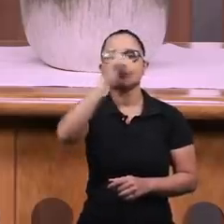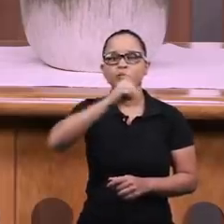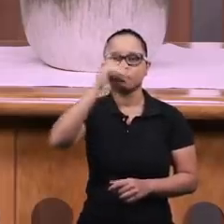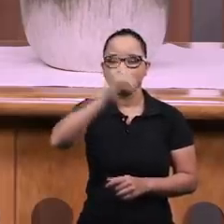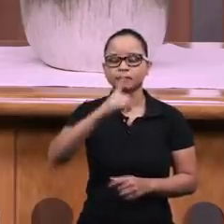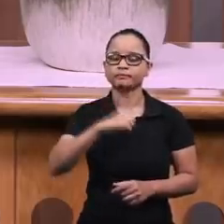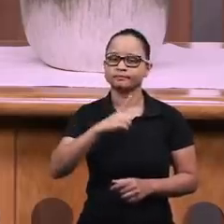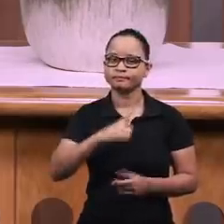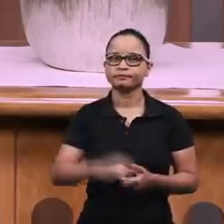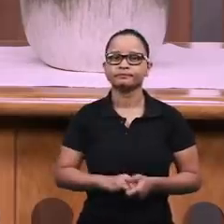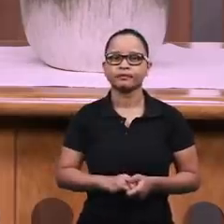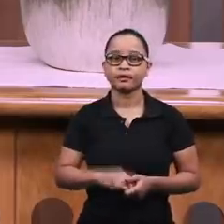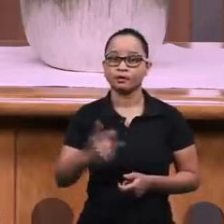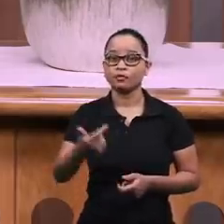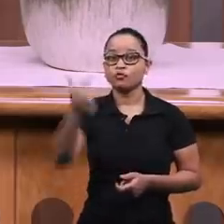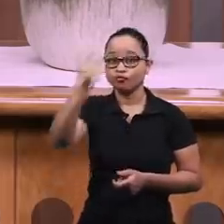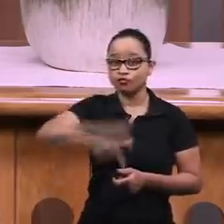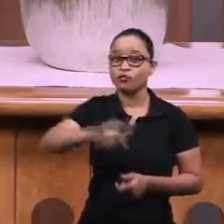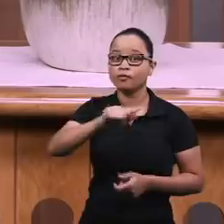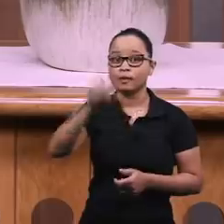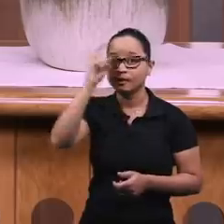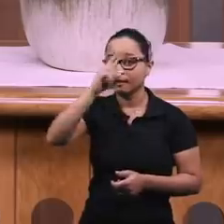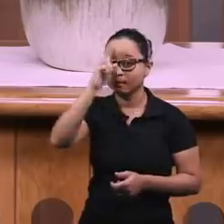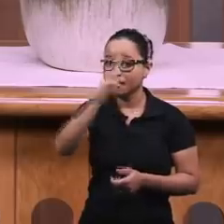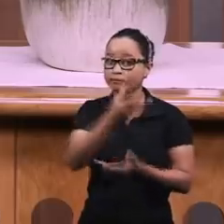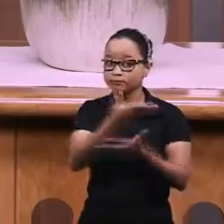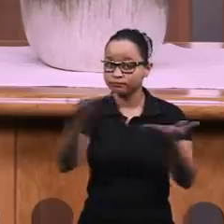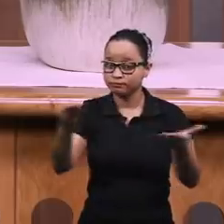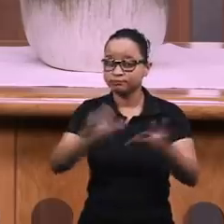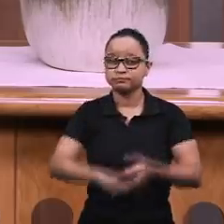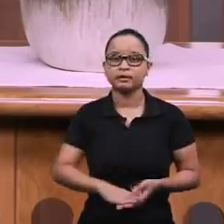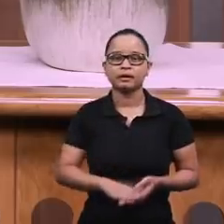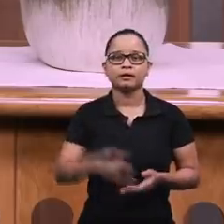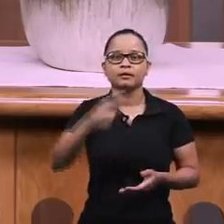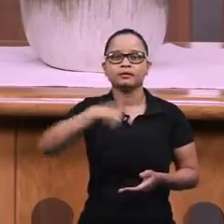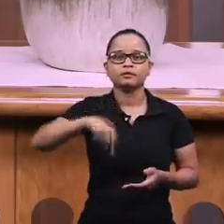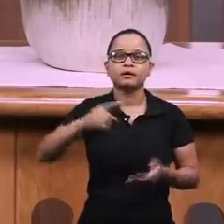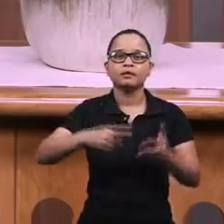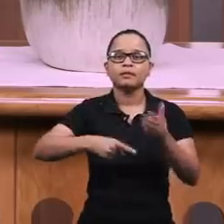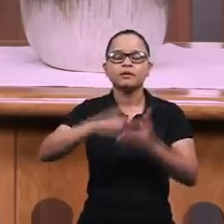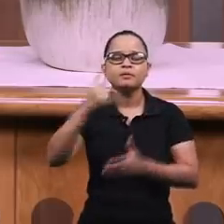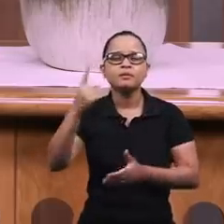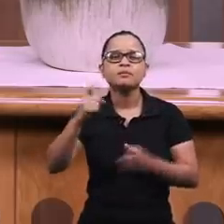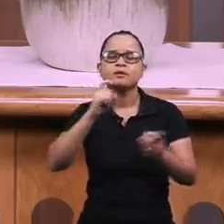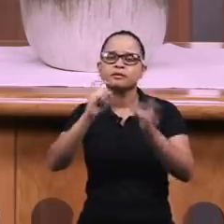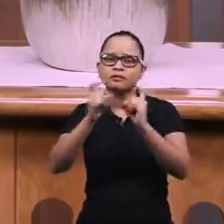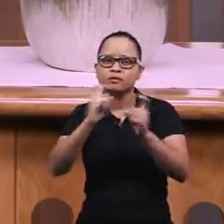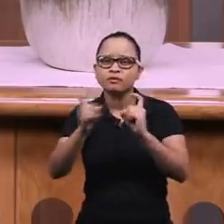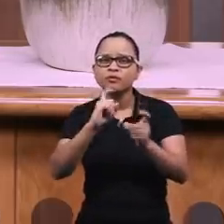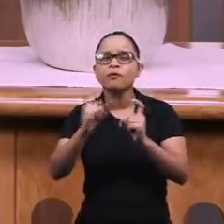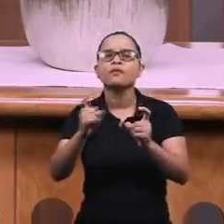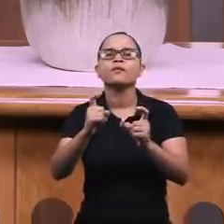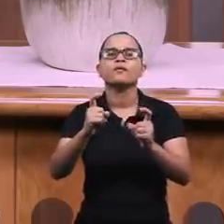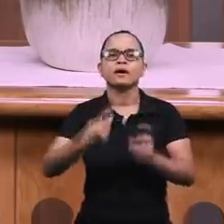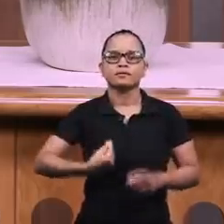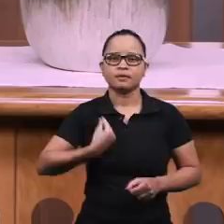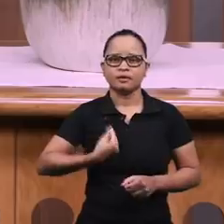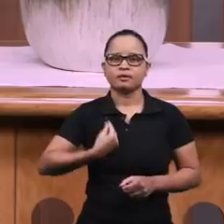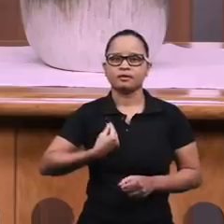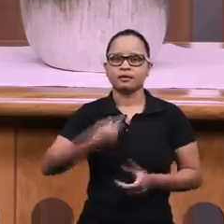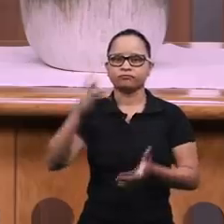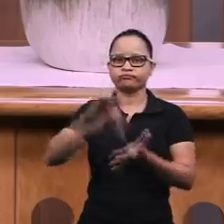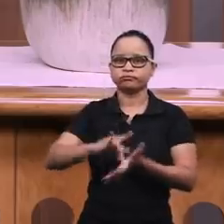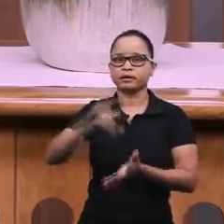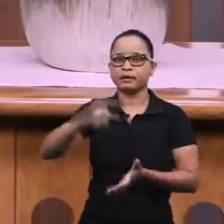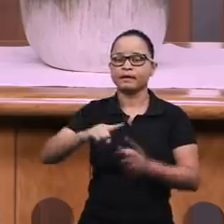e eu quero mais uma vez lembrar os irmãos que nós fizemos as primeiras reuniões ao vivo mas por conta desse momento de